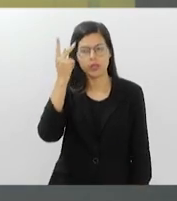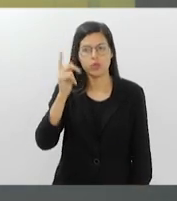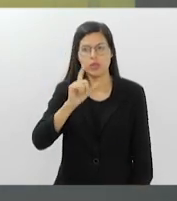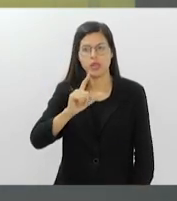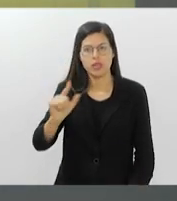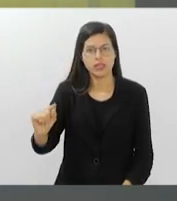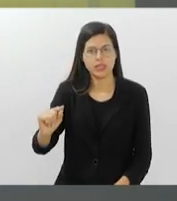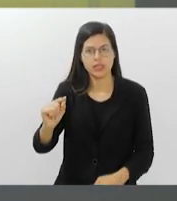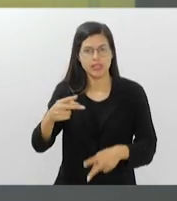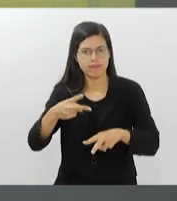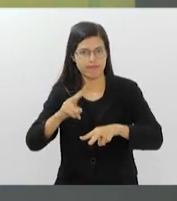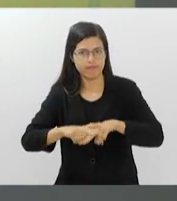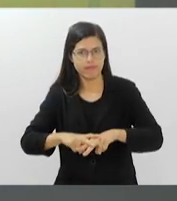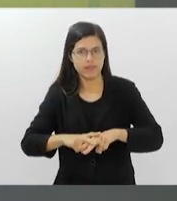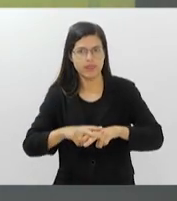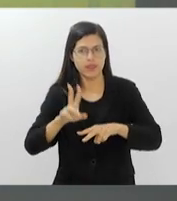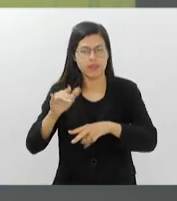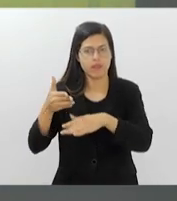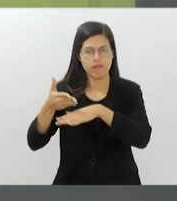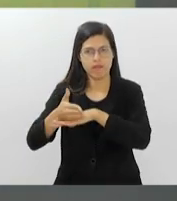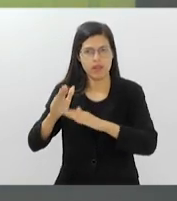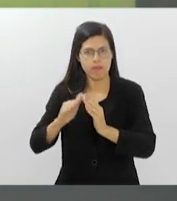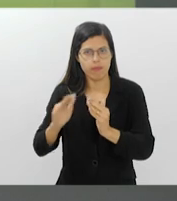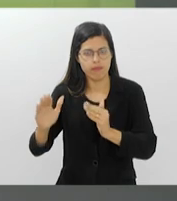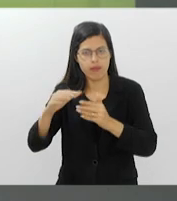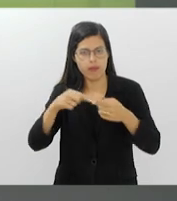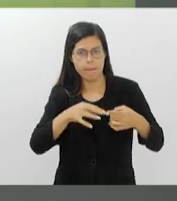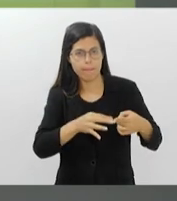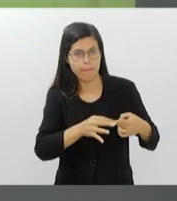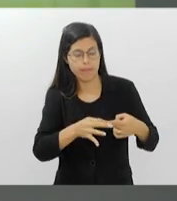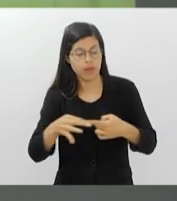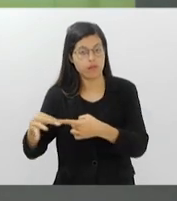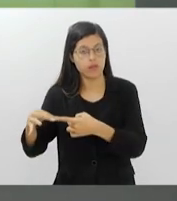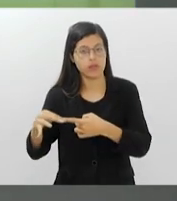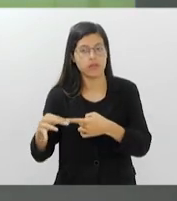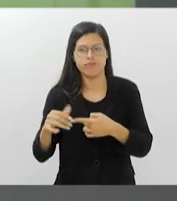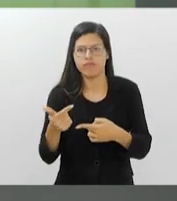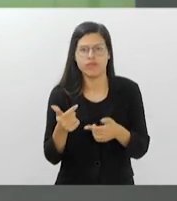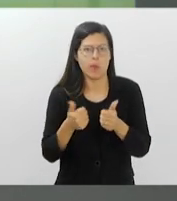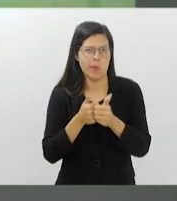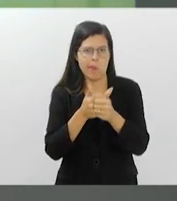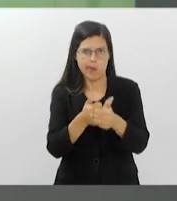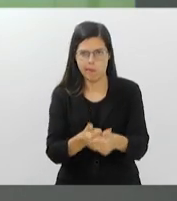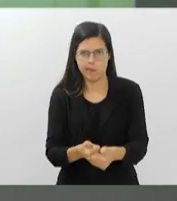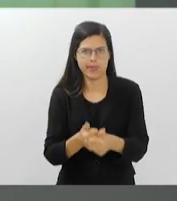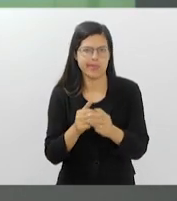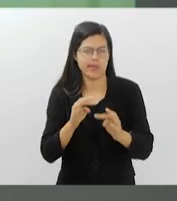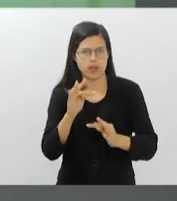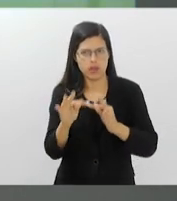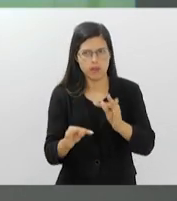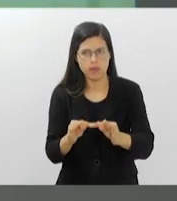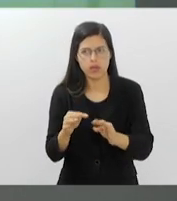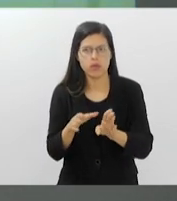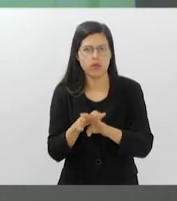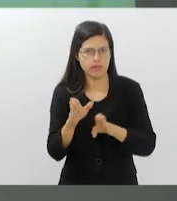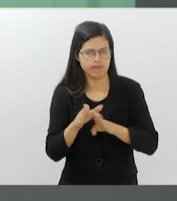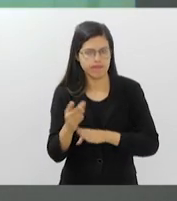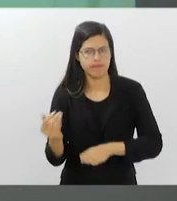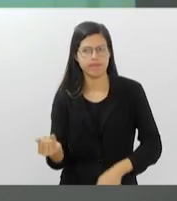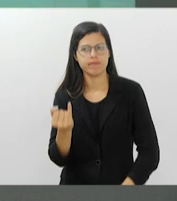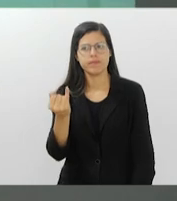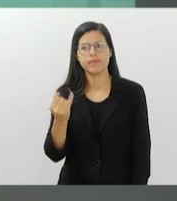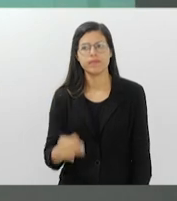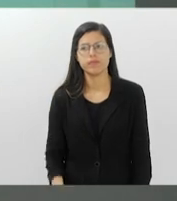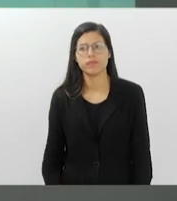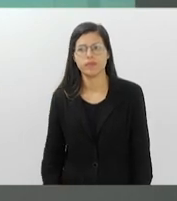sistema prisional e vão pras favelas e periferias e ficam às vezes sem o acompanhamento sem o tratamento Isso é uma recomendação importante